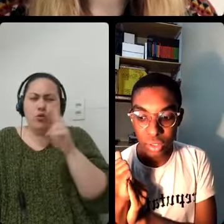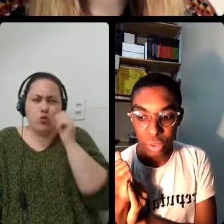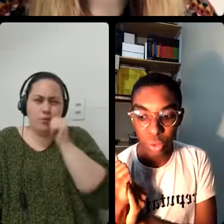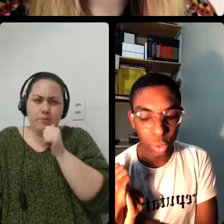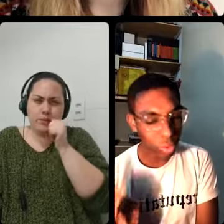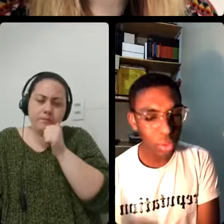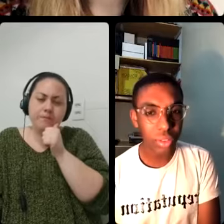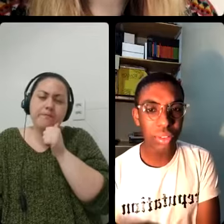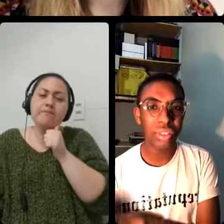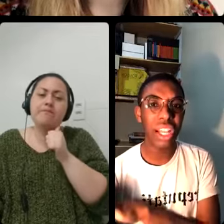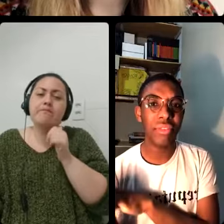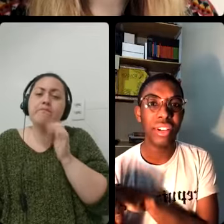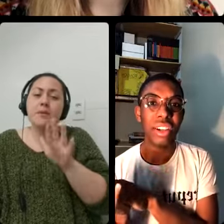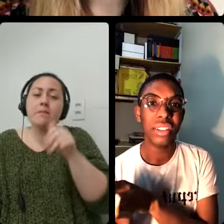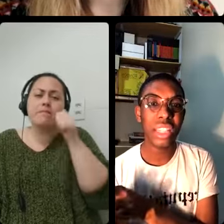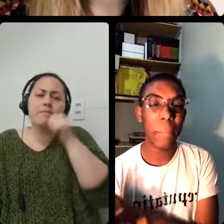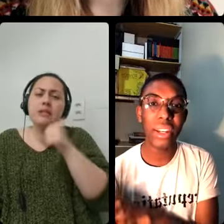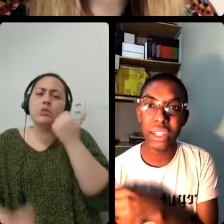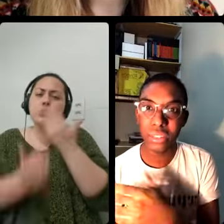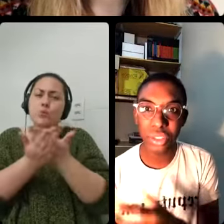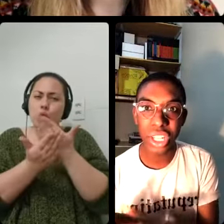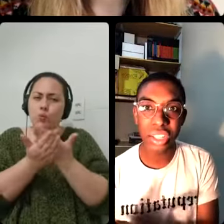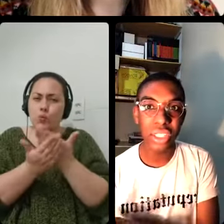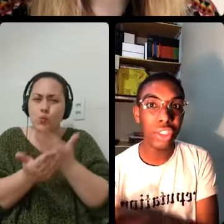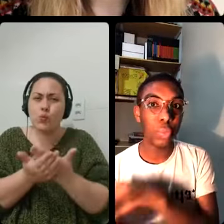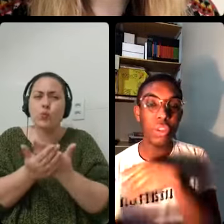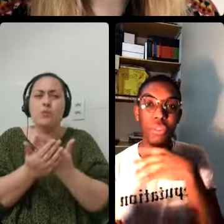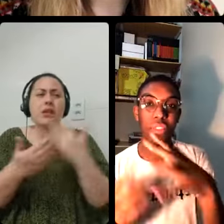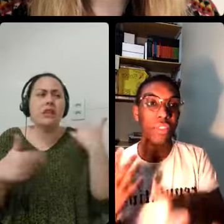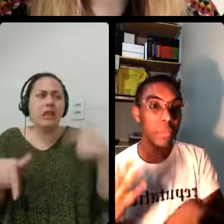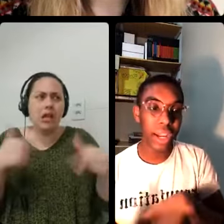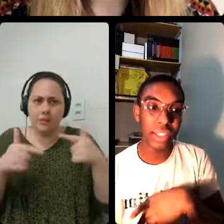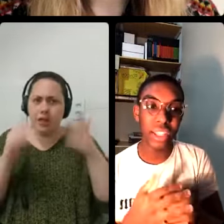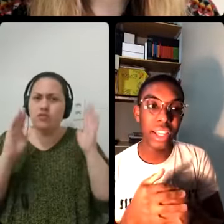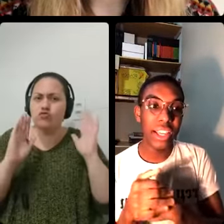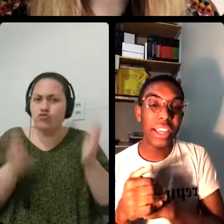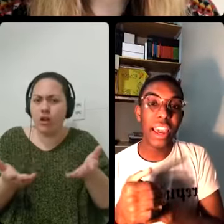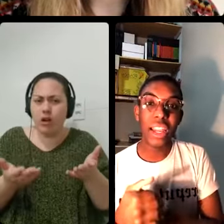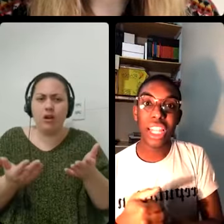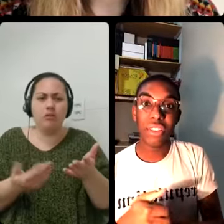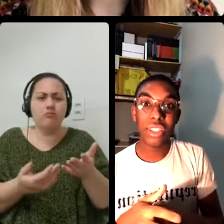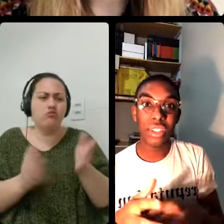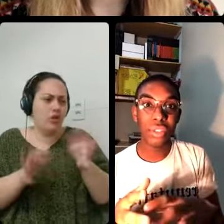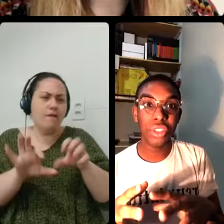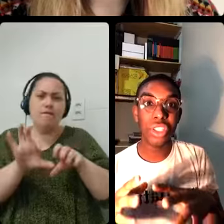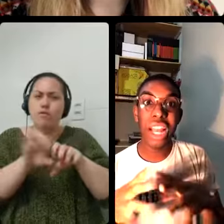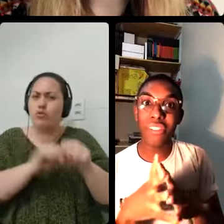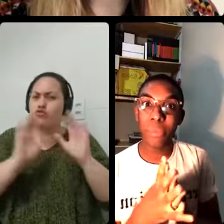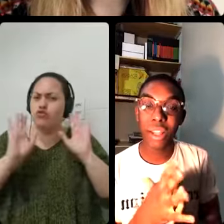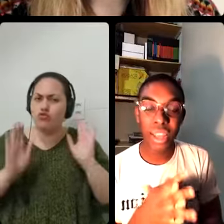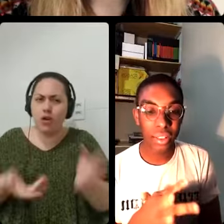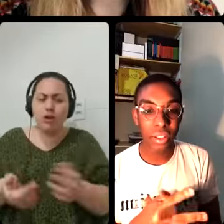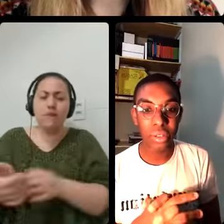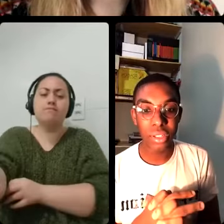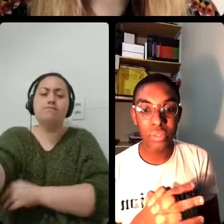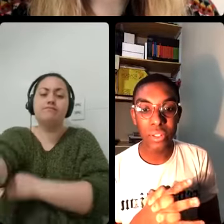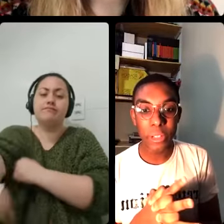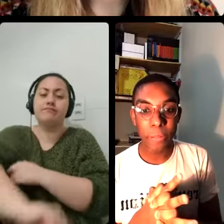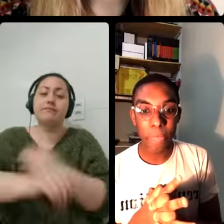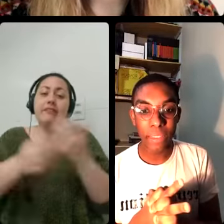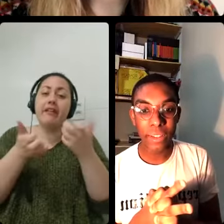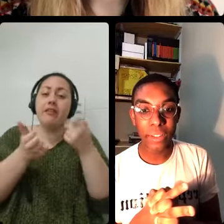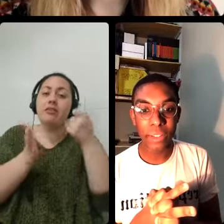que estudou, estava trabalhando já, assim, super, estava formada, ela estava tentando tirar a família dela,